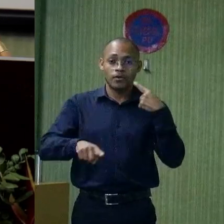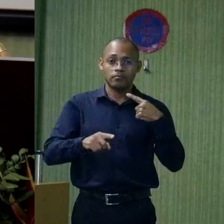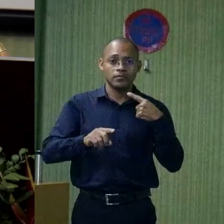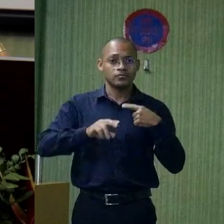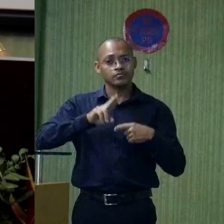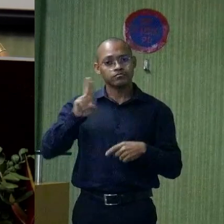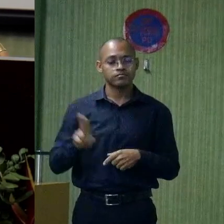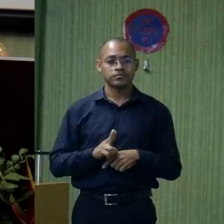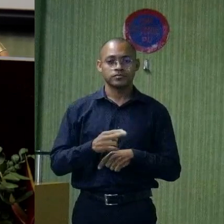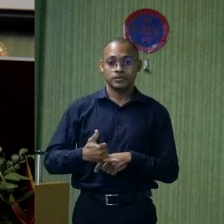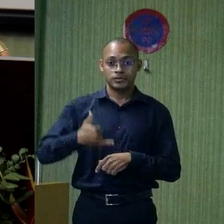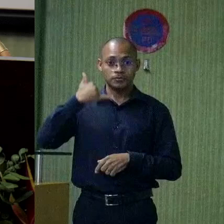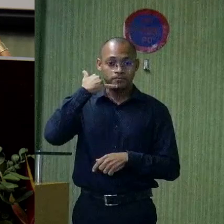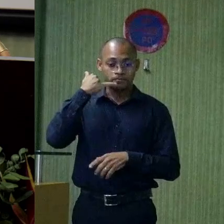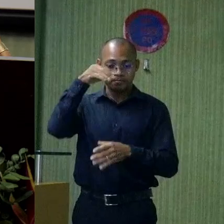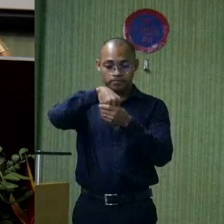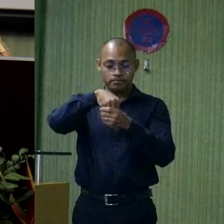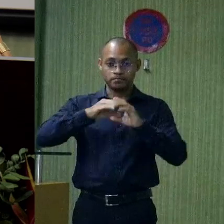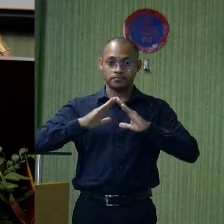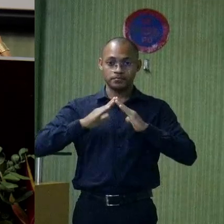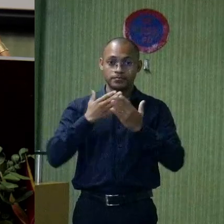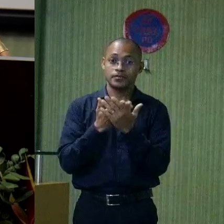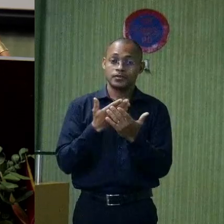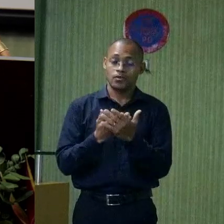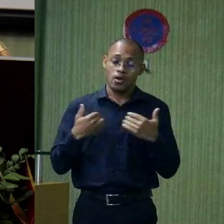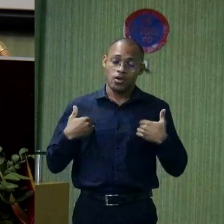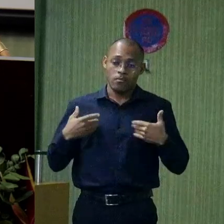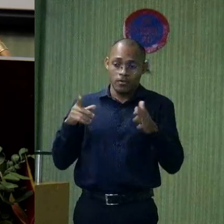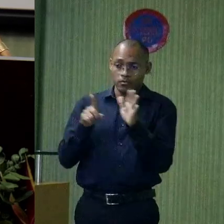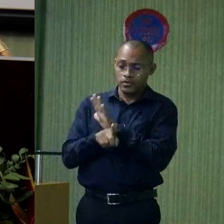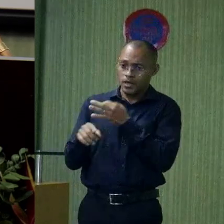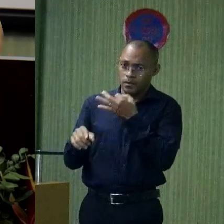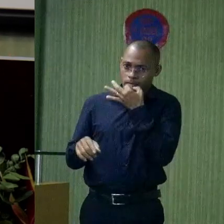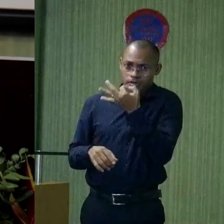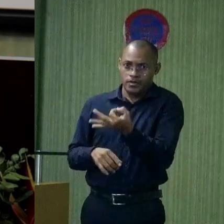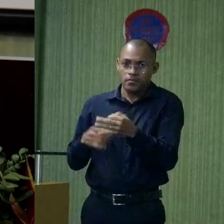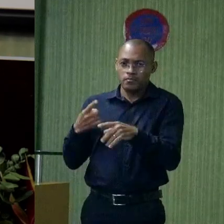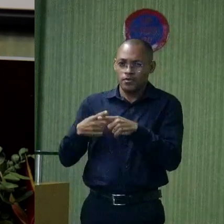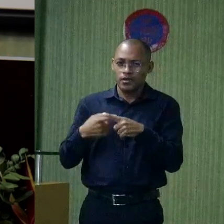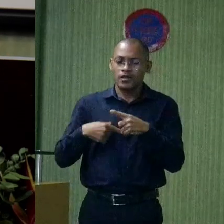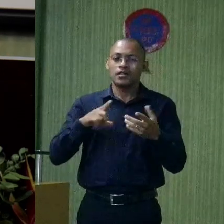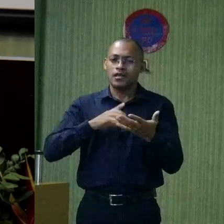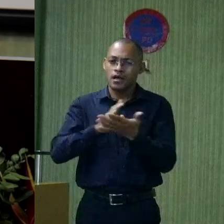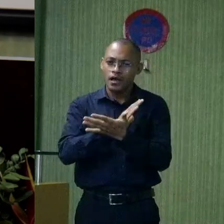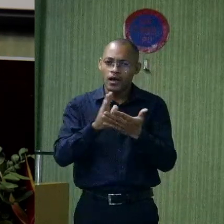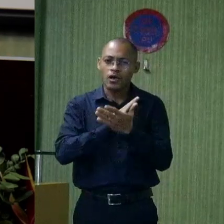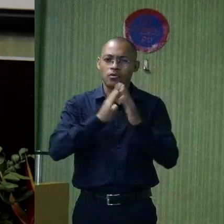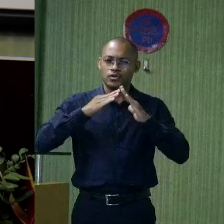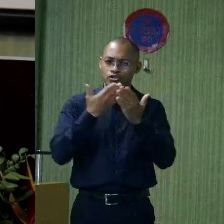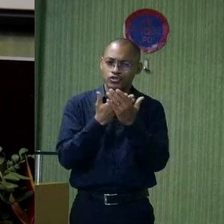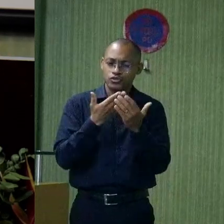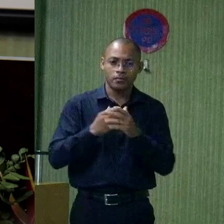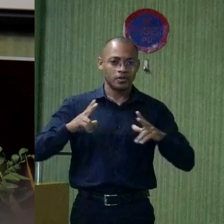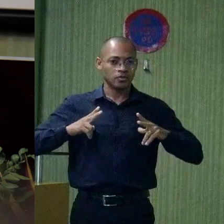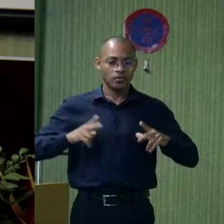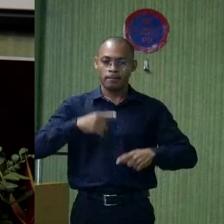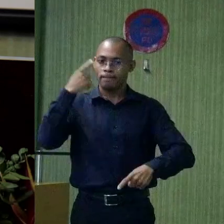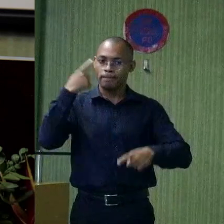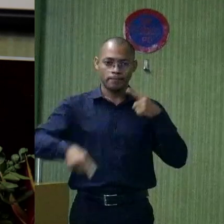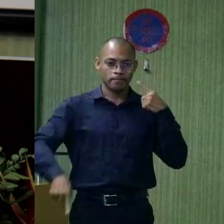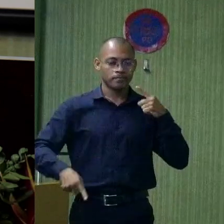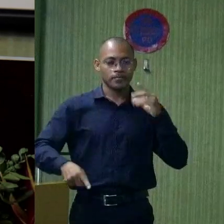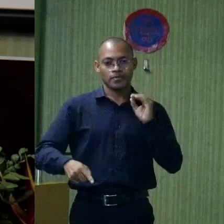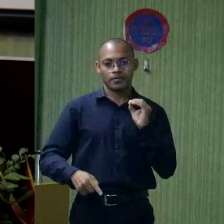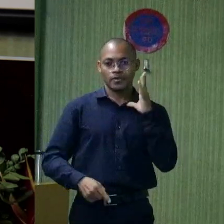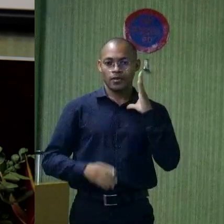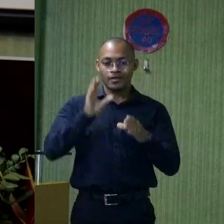Secret de educação daqui perguntando a opinião dele e ele acha que tem algumas escalas particulares aqui de peros que já proíbem né pelo